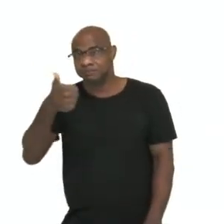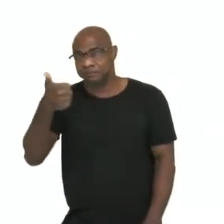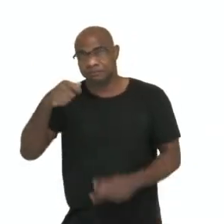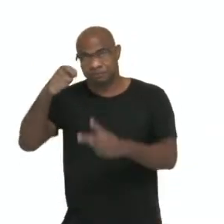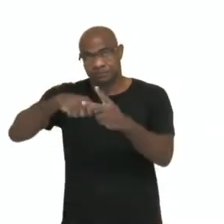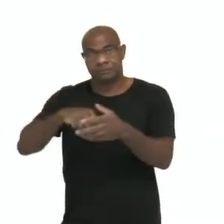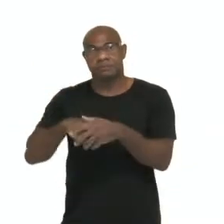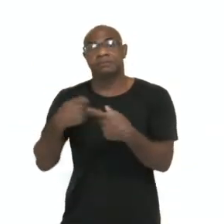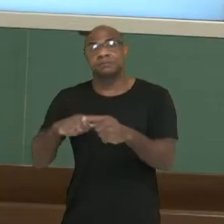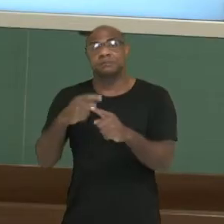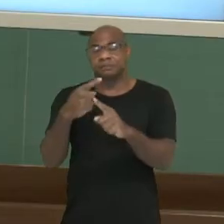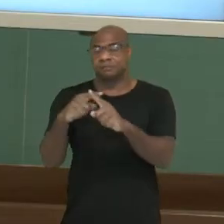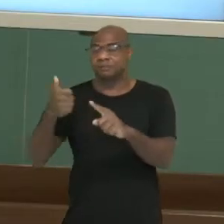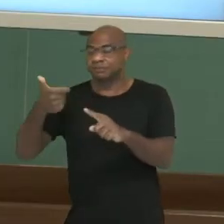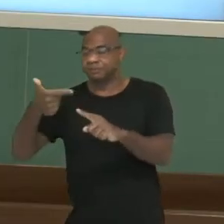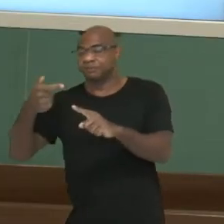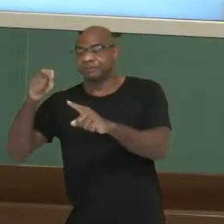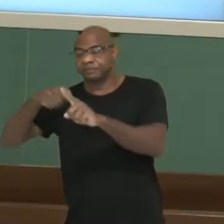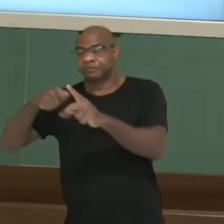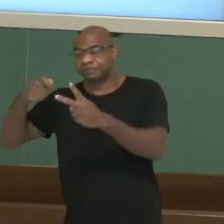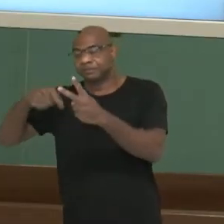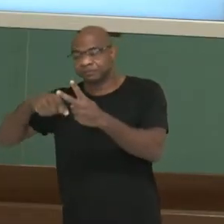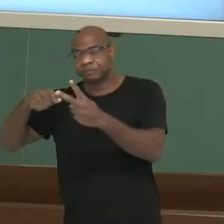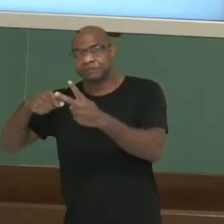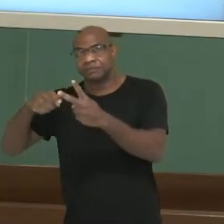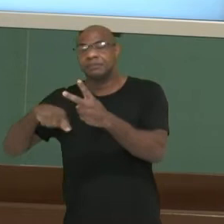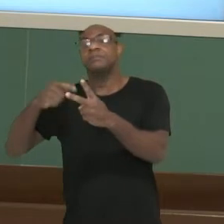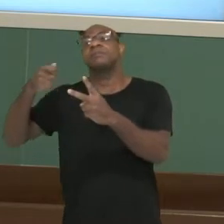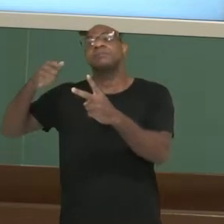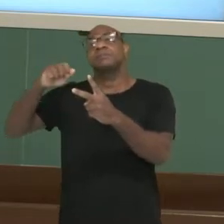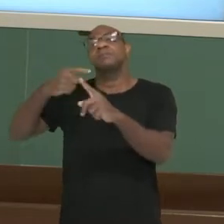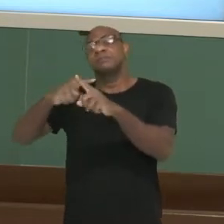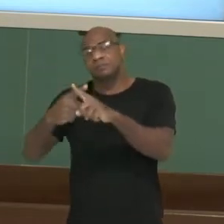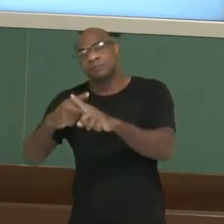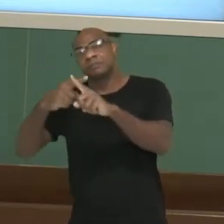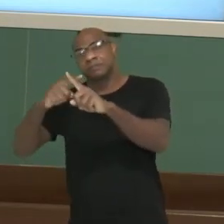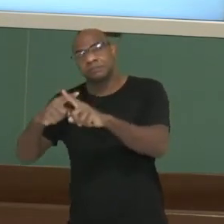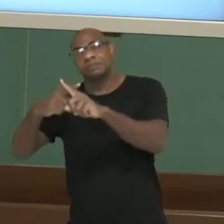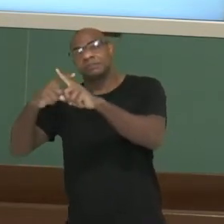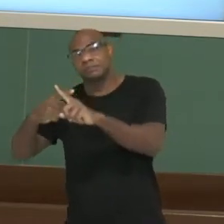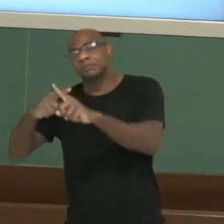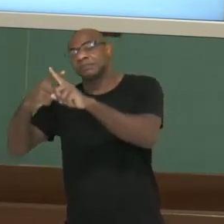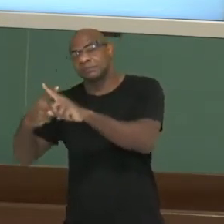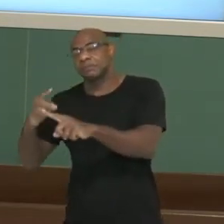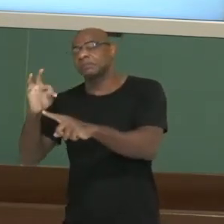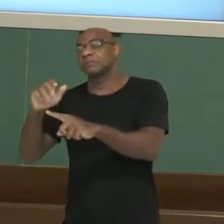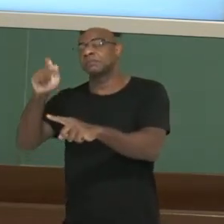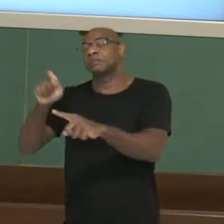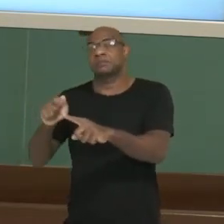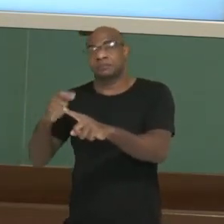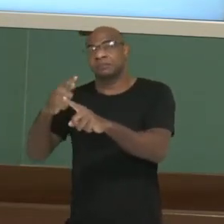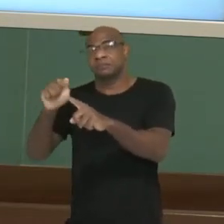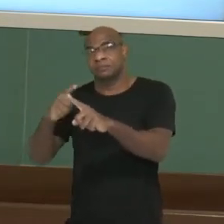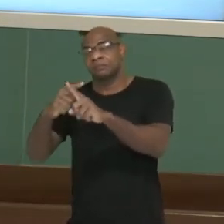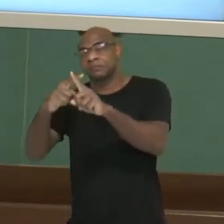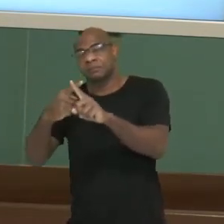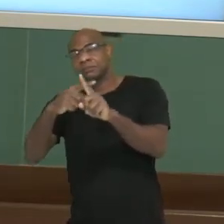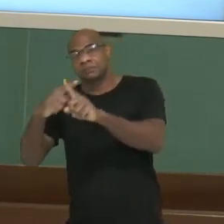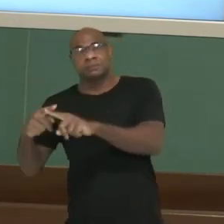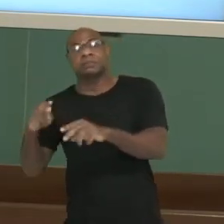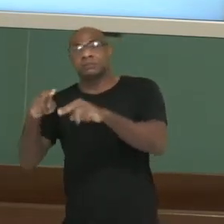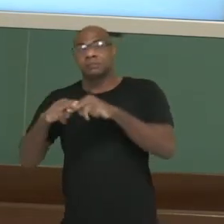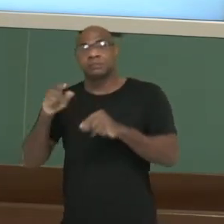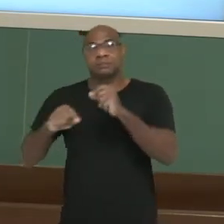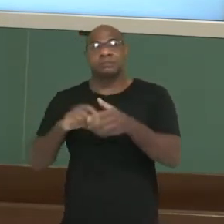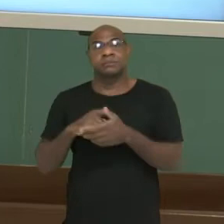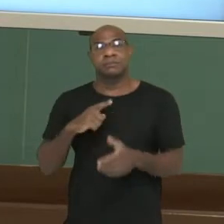tem que multiplicar de novo por 1 mais a taxa. No terceiro mês, de novo. No quarto, no quinto mês ou período, né? Então, por isso que a gente tem